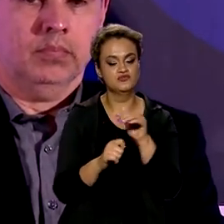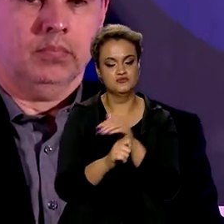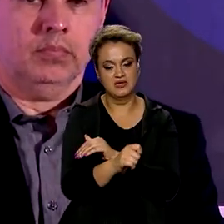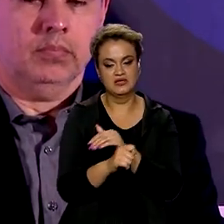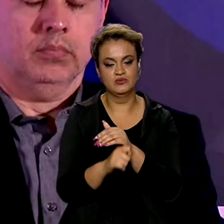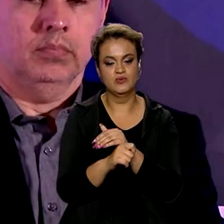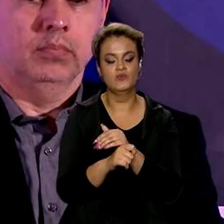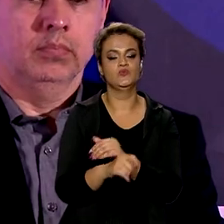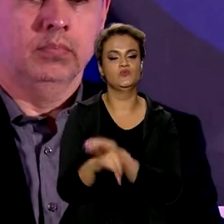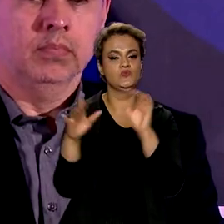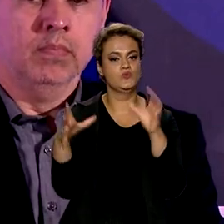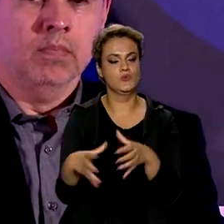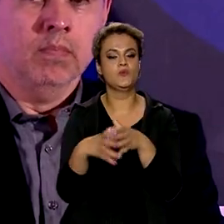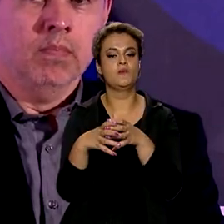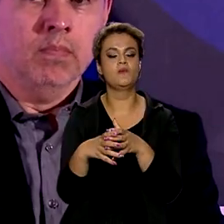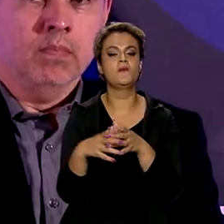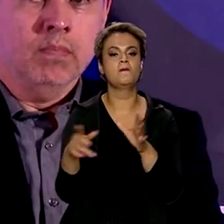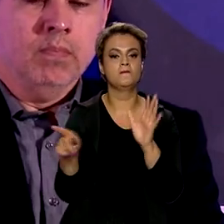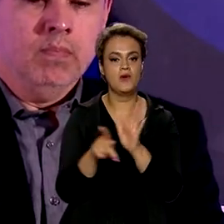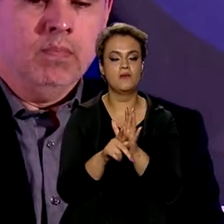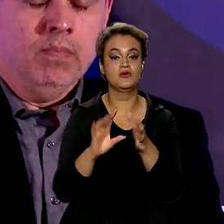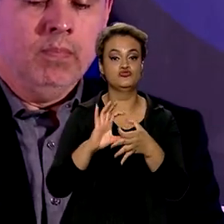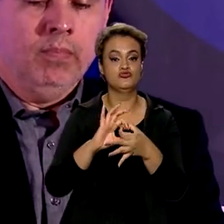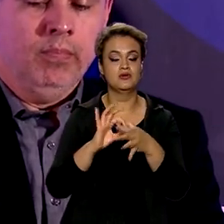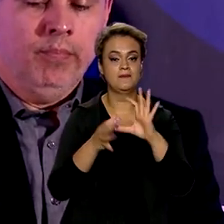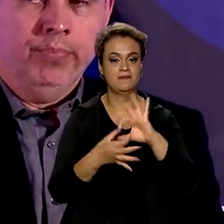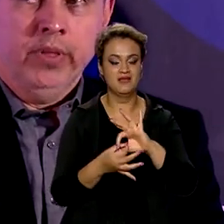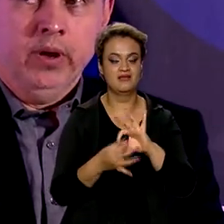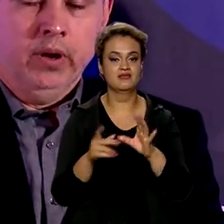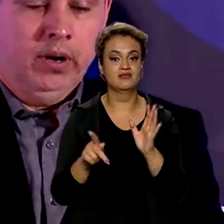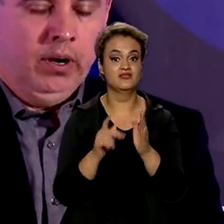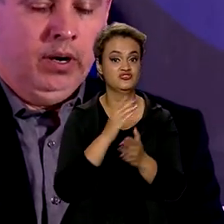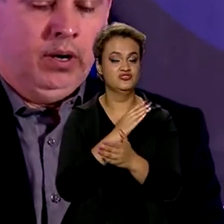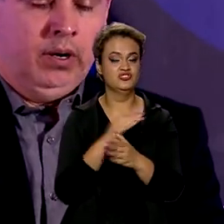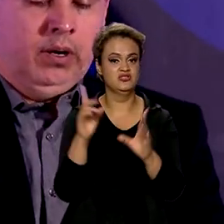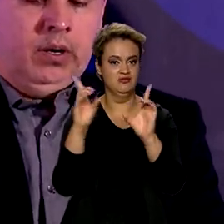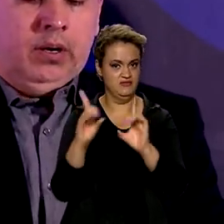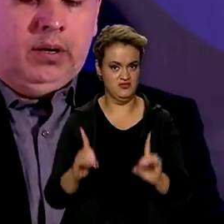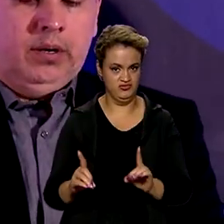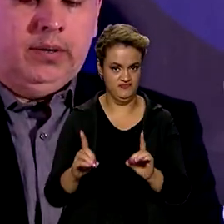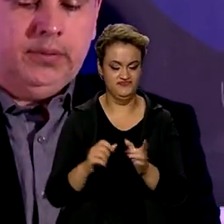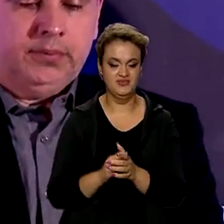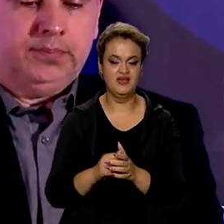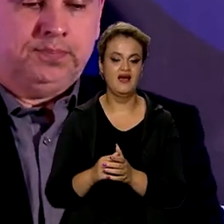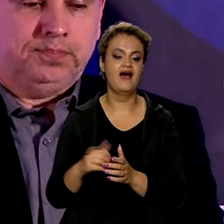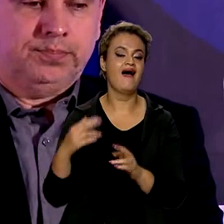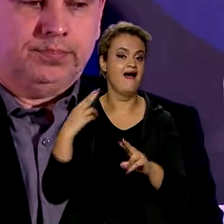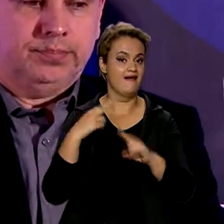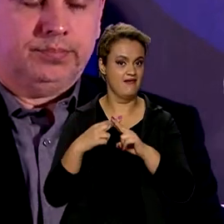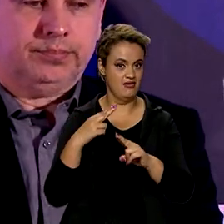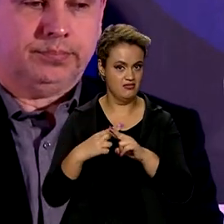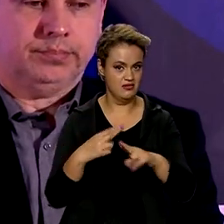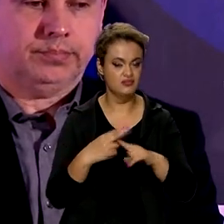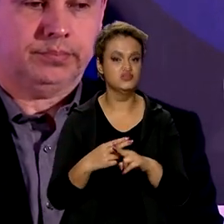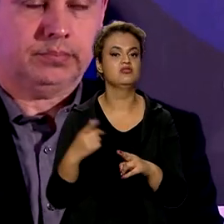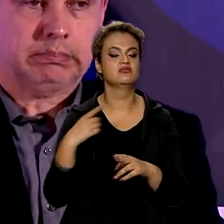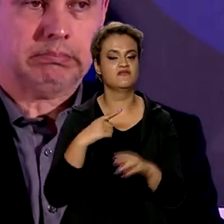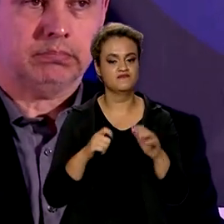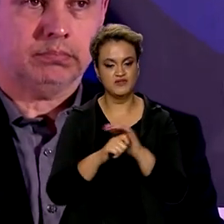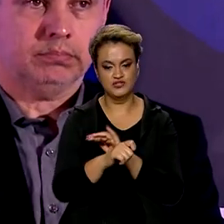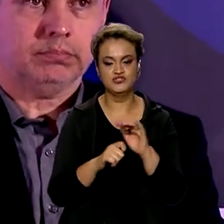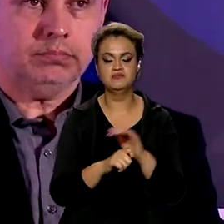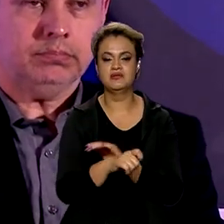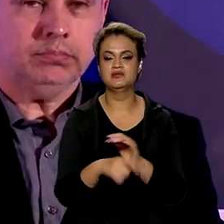num comitê paralímpico do mundo. A Caixa é a maior financiadora desse tipo